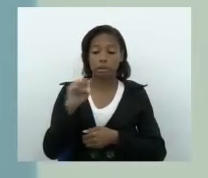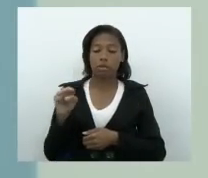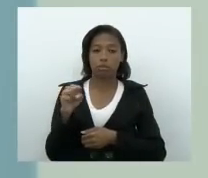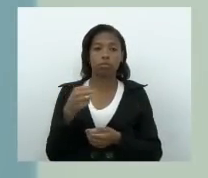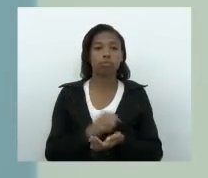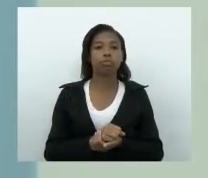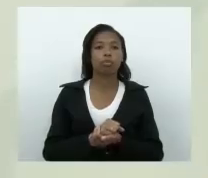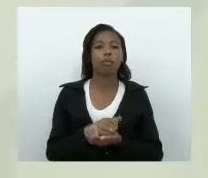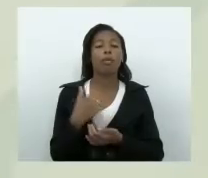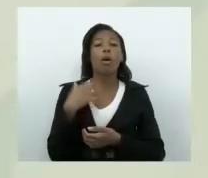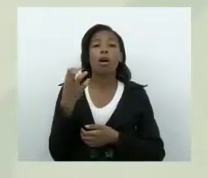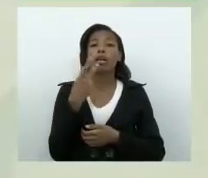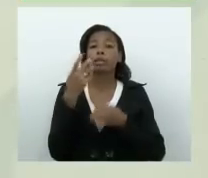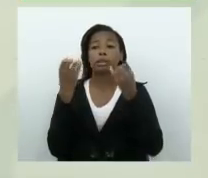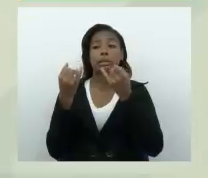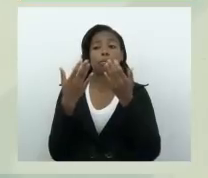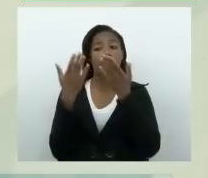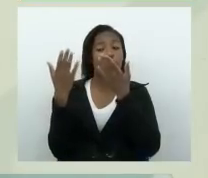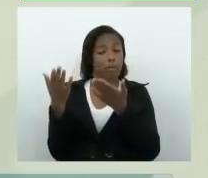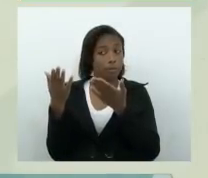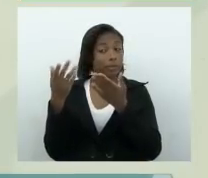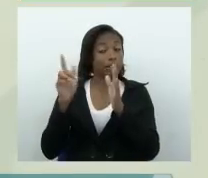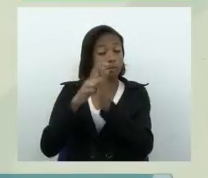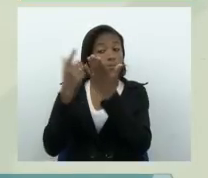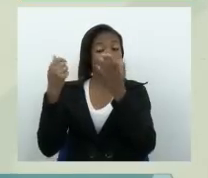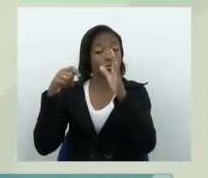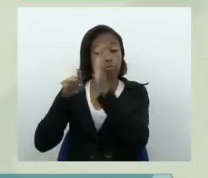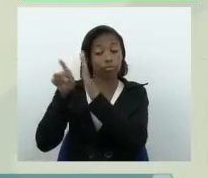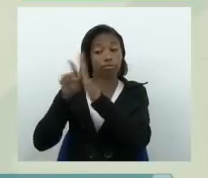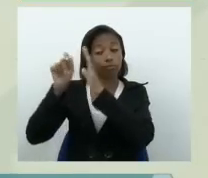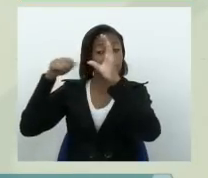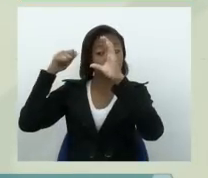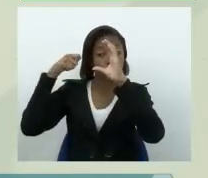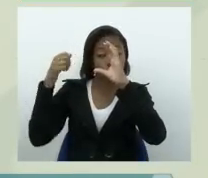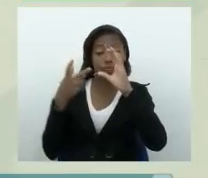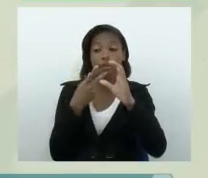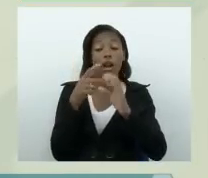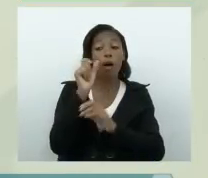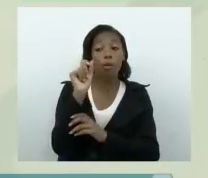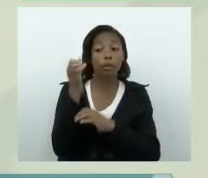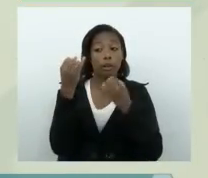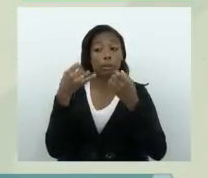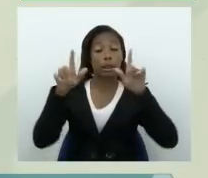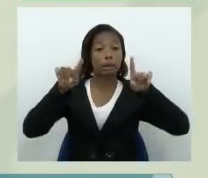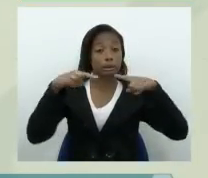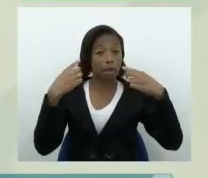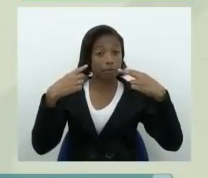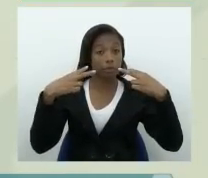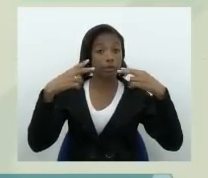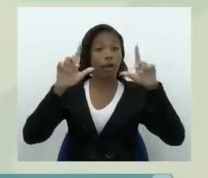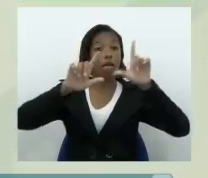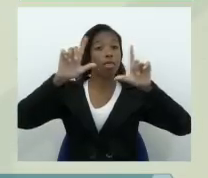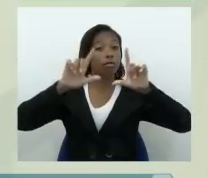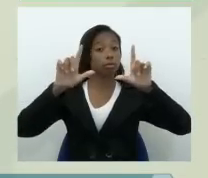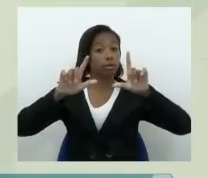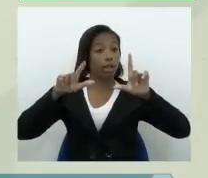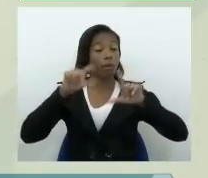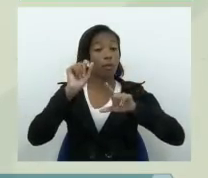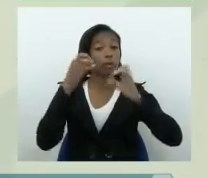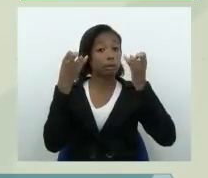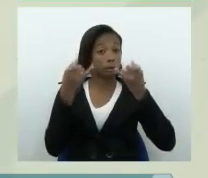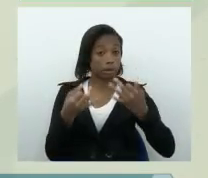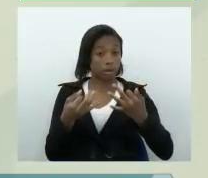Olha, eu quero dizer para você, jornalista Valdir Carleto, e dizer para você que está nos assistindo.